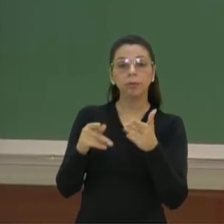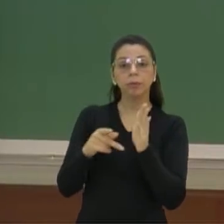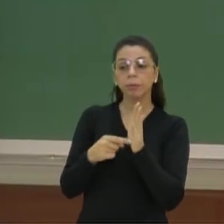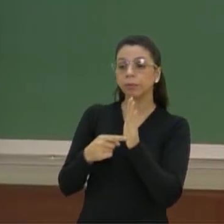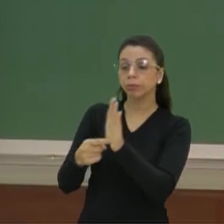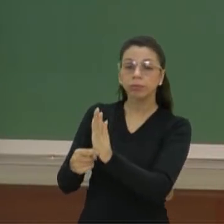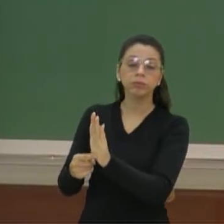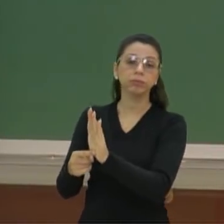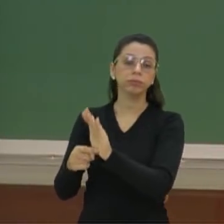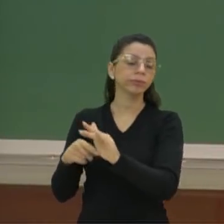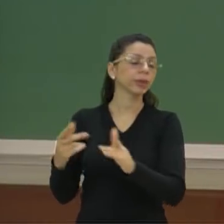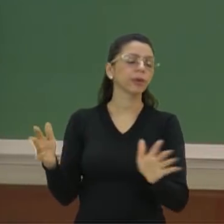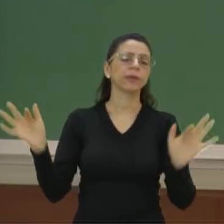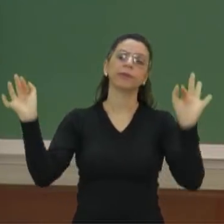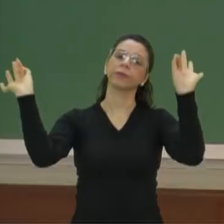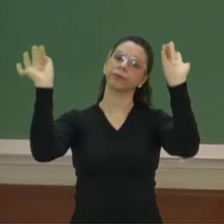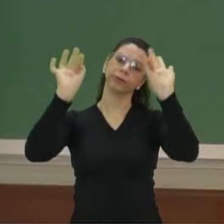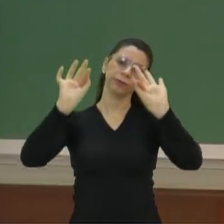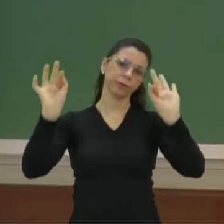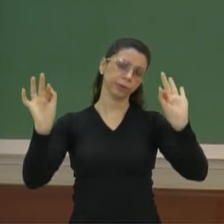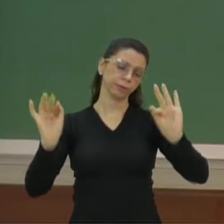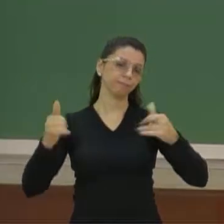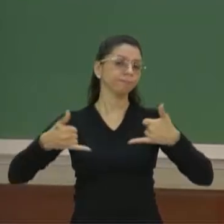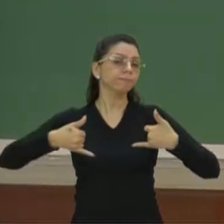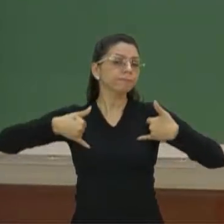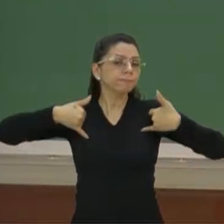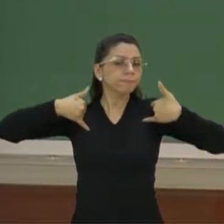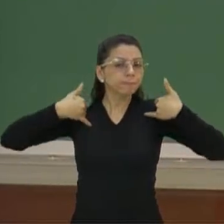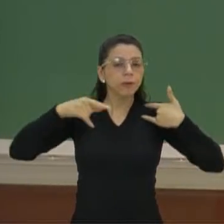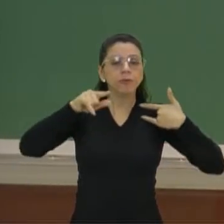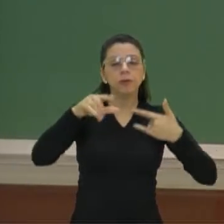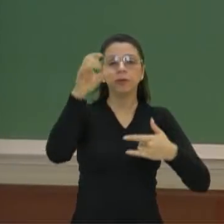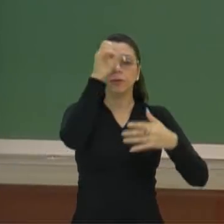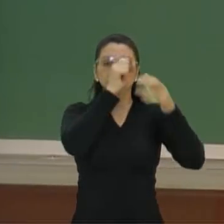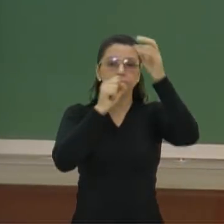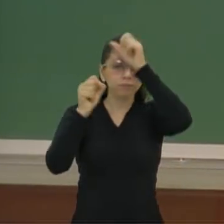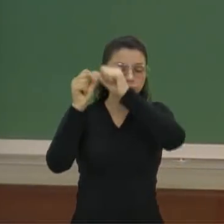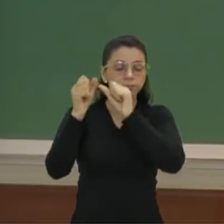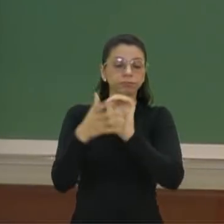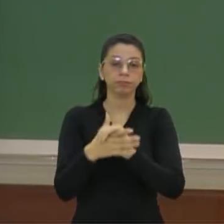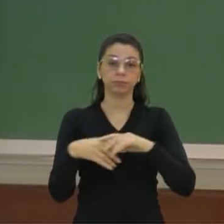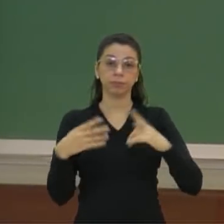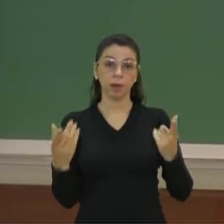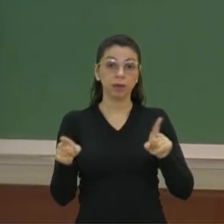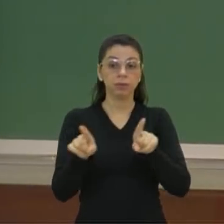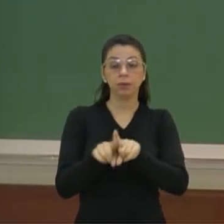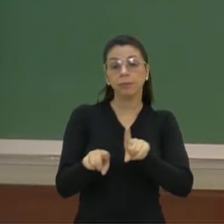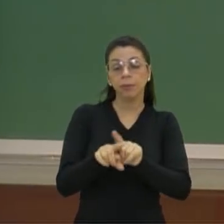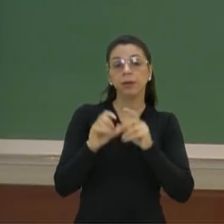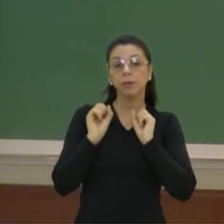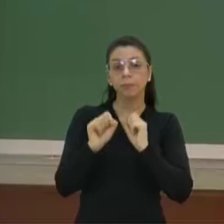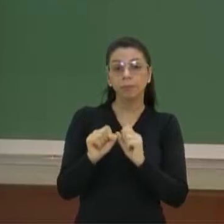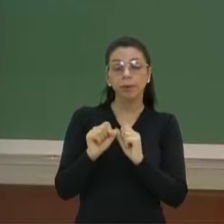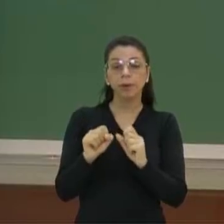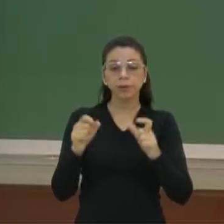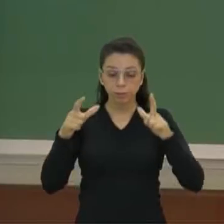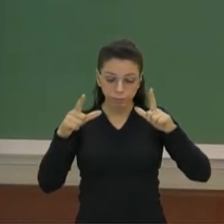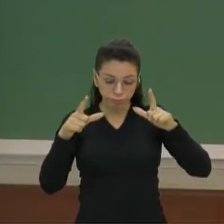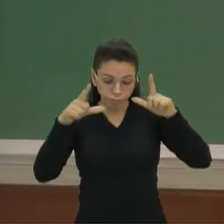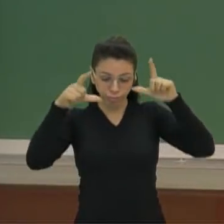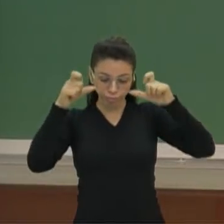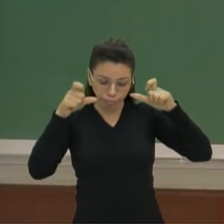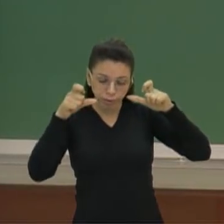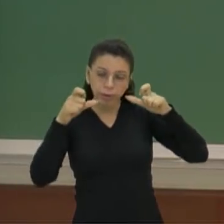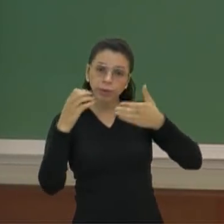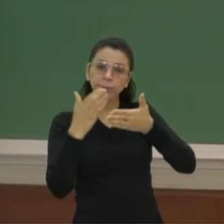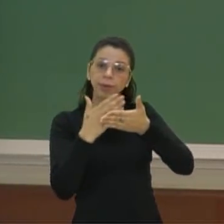professora. Ele vai ficar tão feliz, tão orgulhoso de tudo que você está aprendendo, mas você também pode tirar uma foto e mandar para a sua